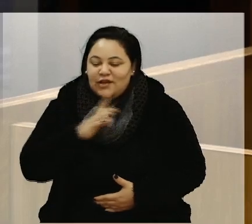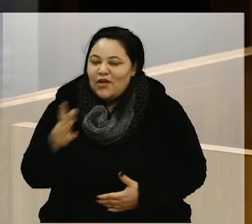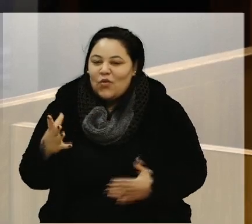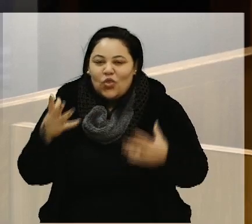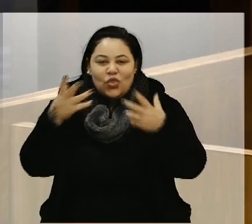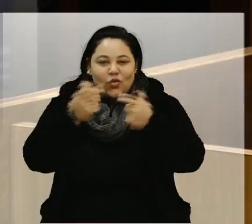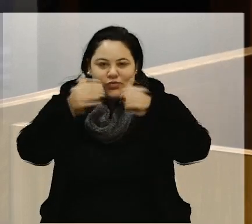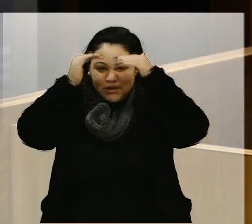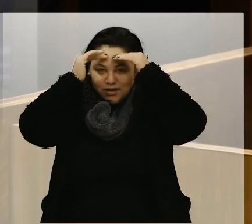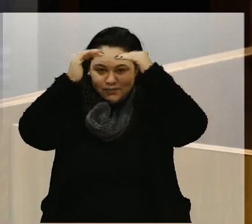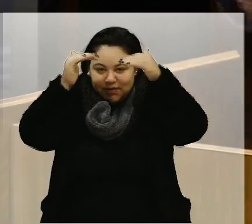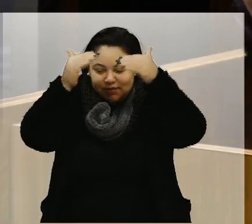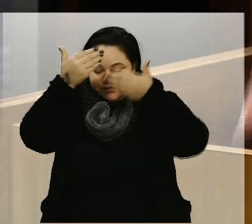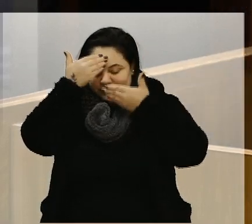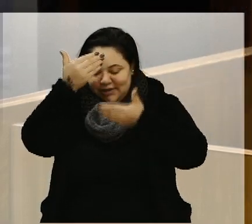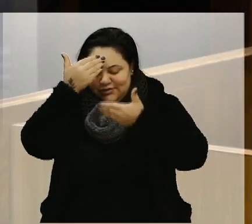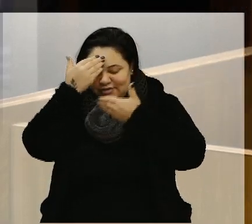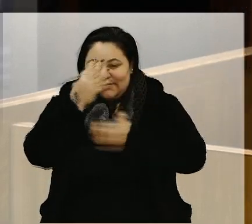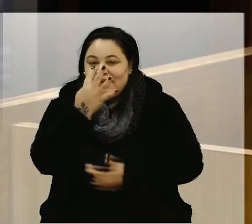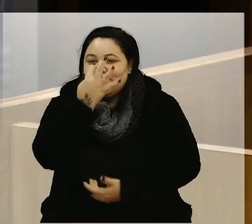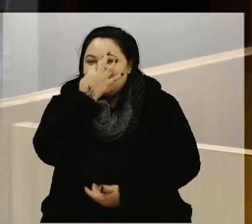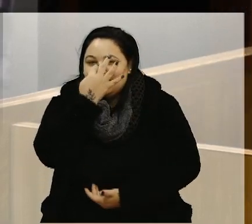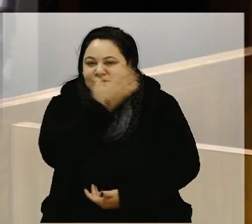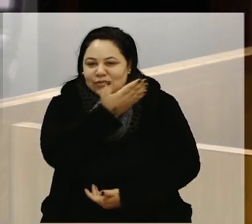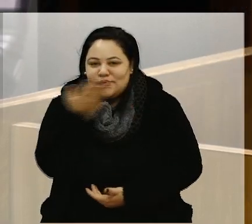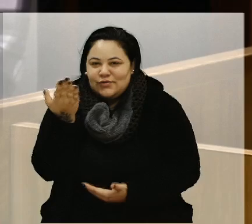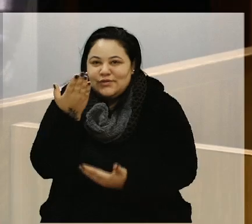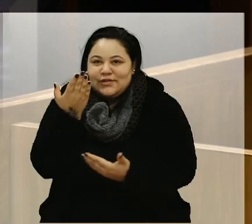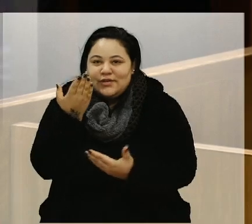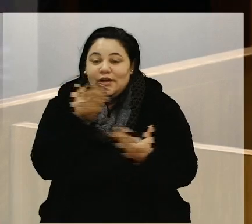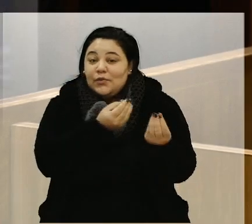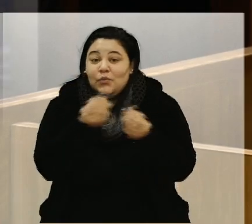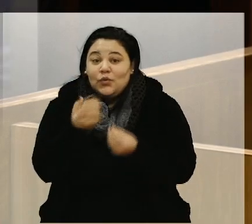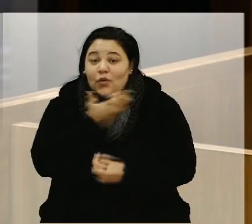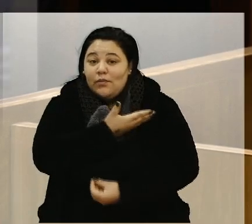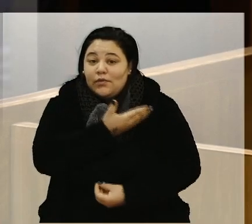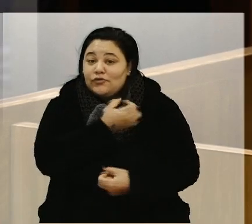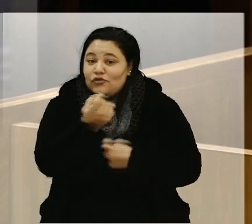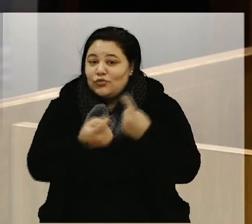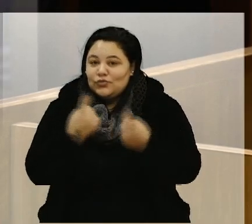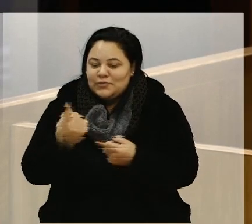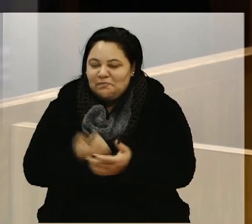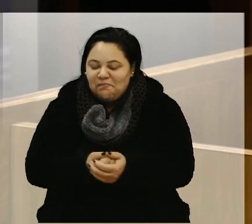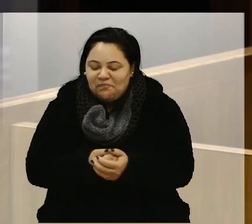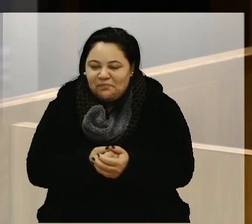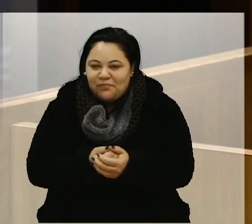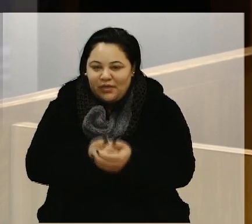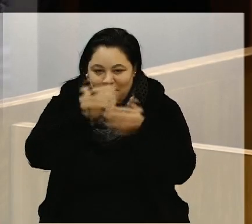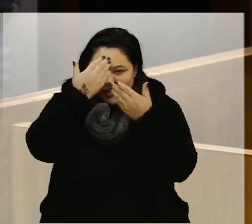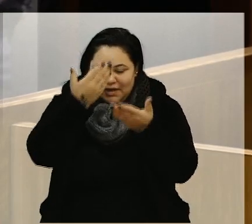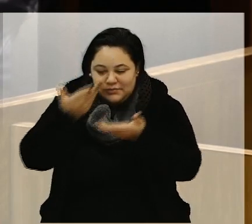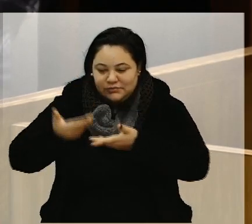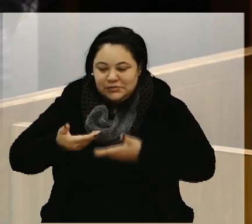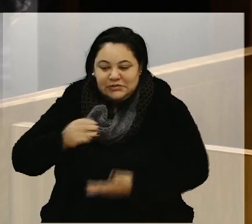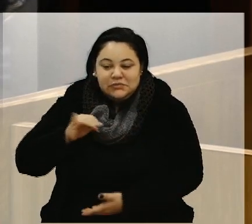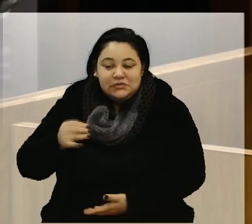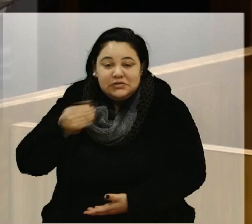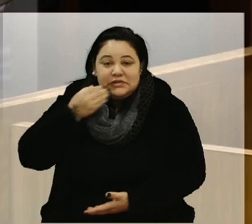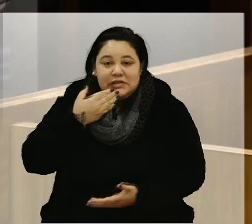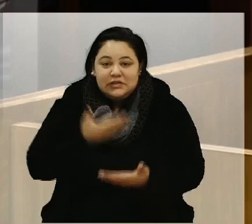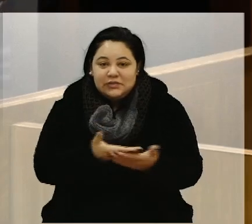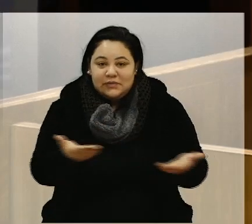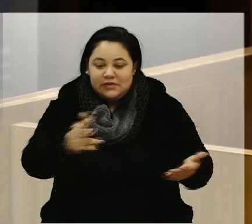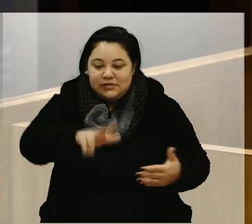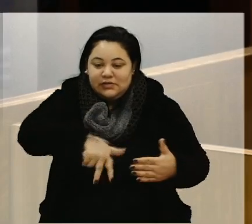gratidão, admiração e, por muitos aqui, amizade, muita amizade. Obrigado por me oportunizarem esse espaço